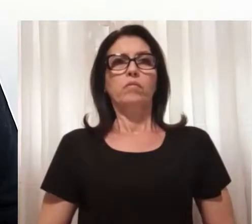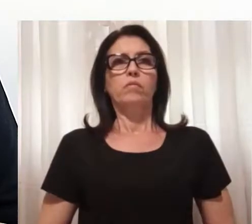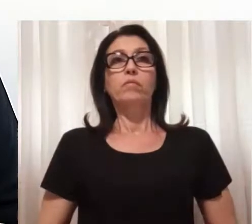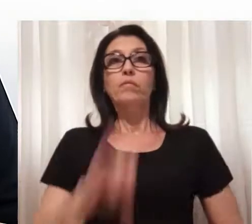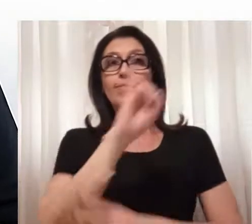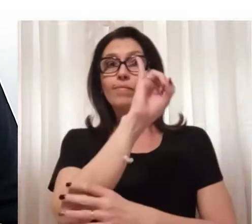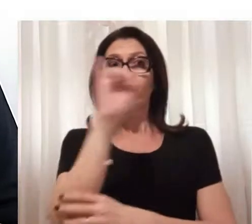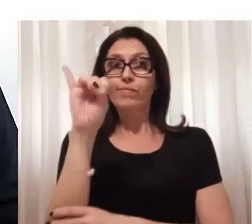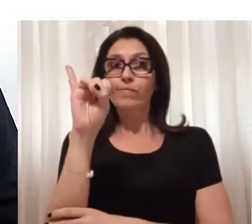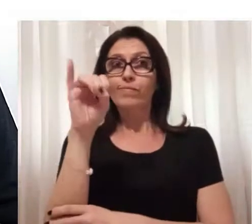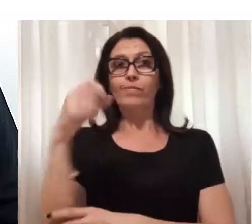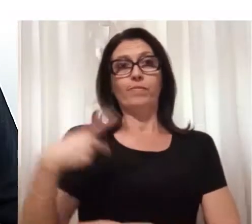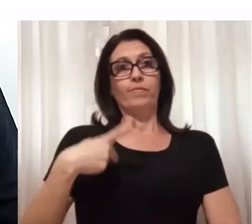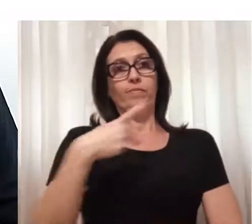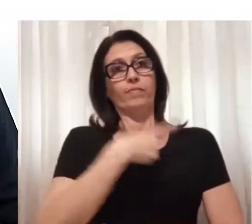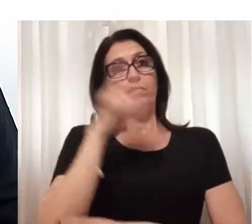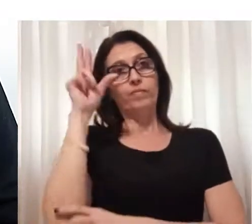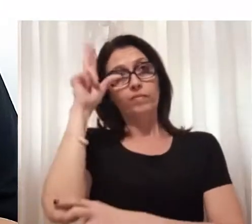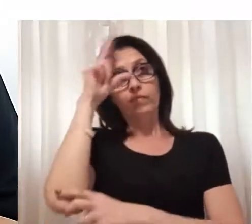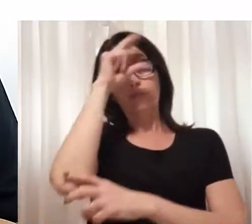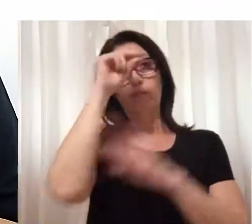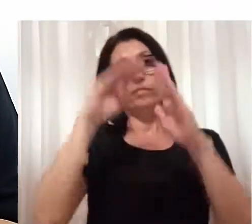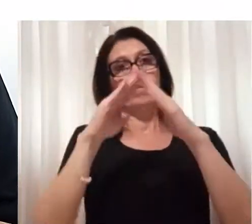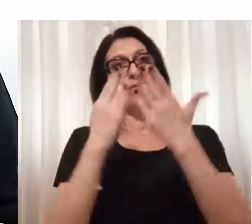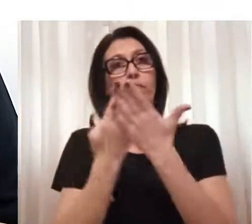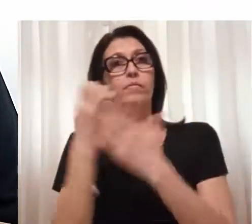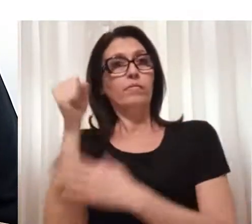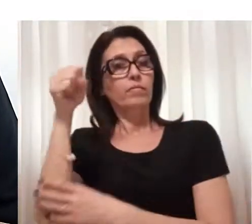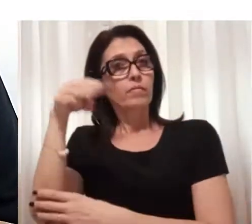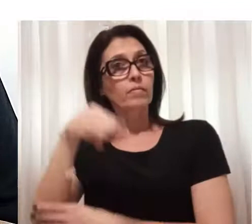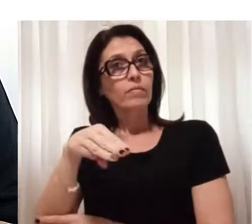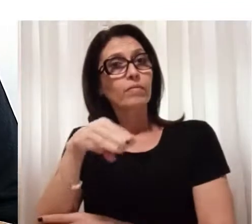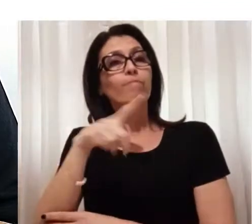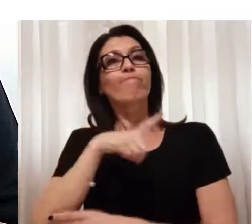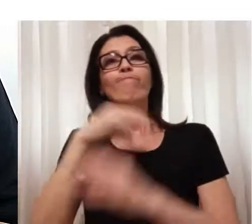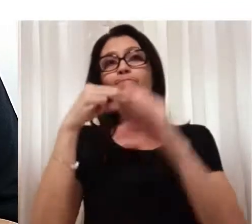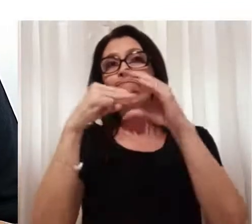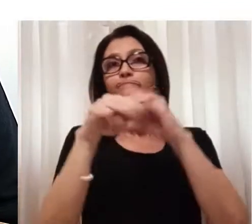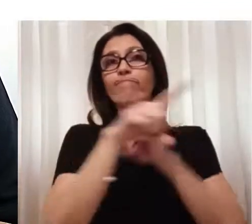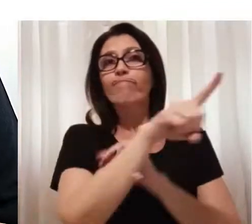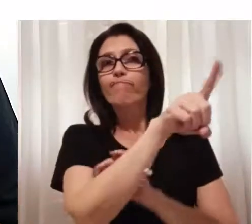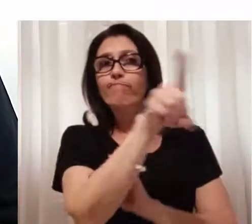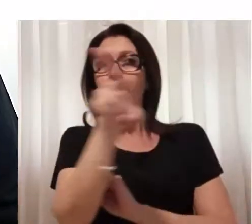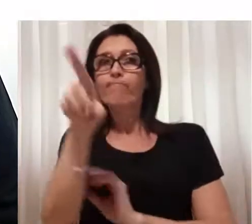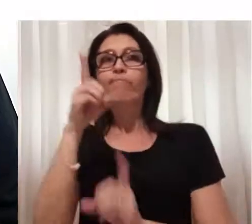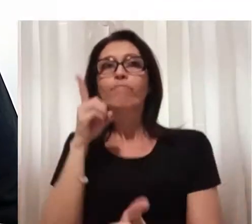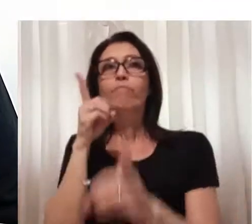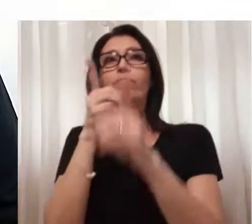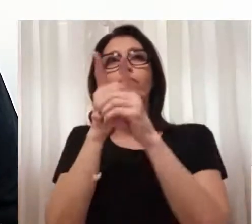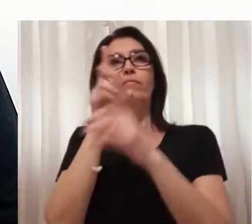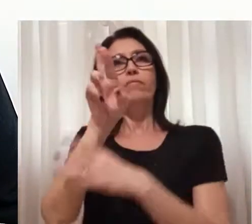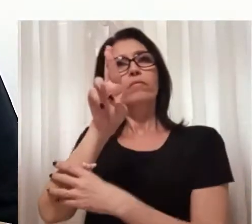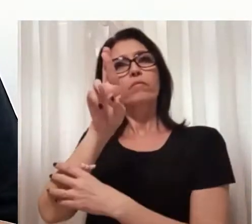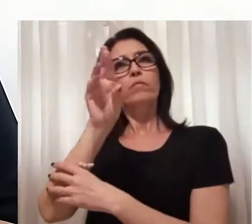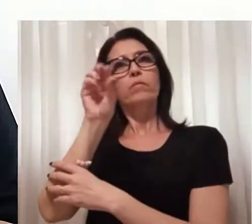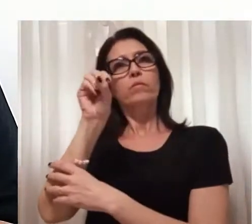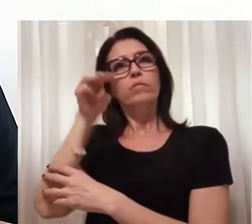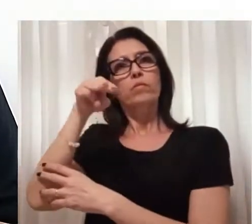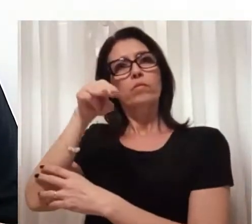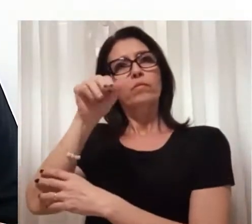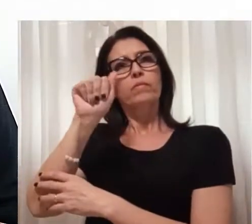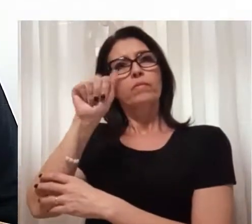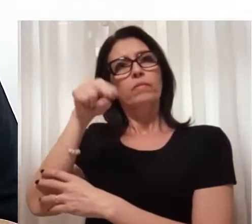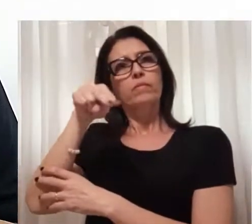Olá, sou o pastor André, aqui da Escola São Mateus, e quero trazer uma palavra para vocês hoje baseada em Romanos, capítulo 1,